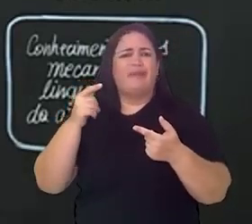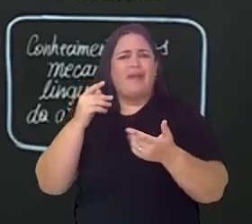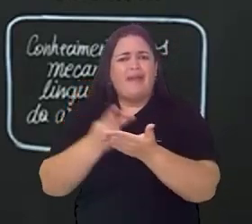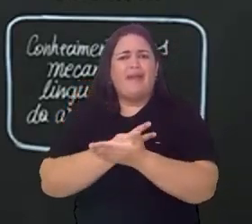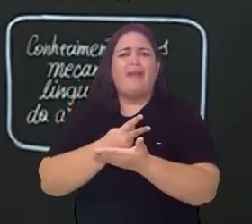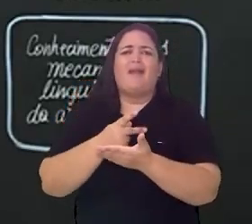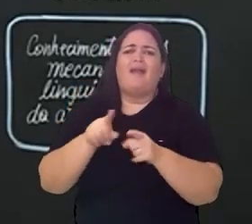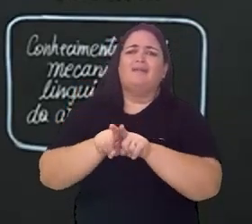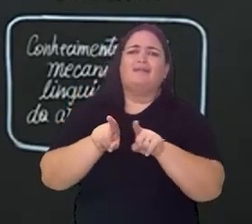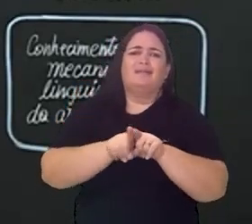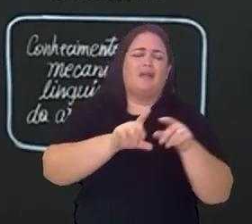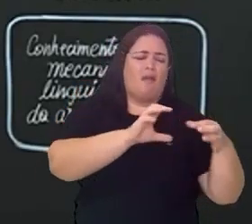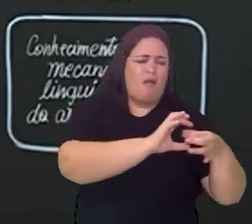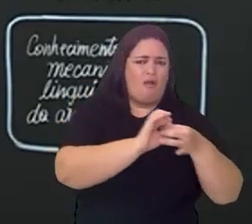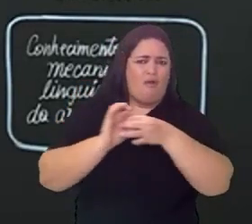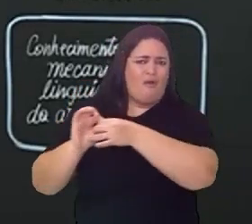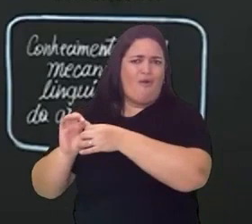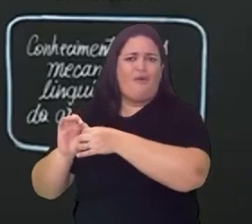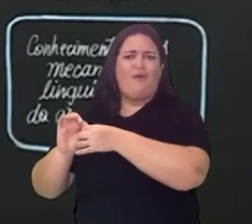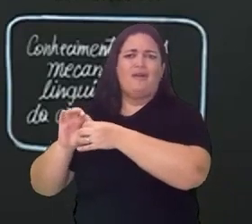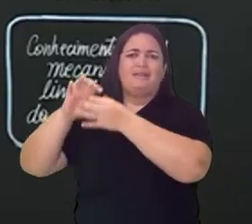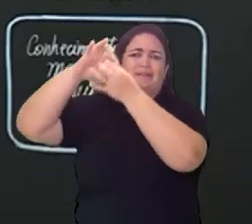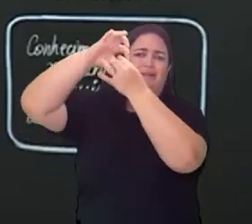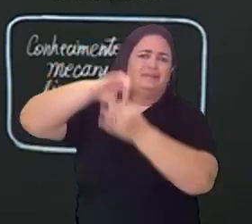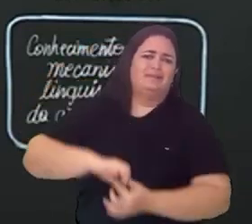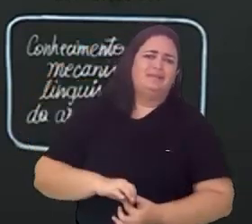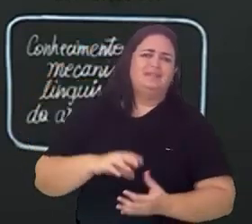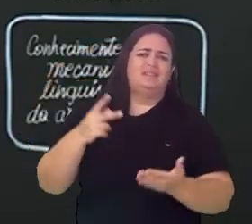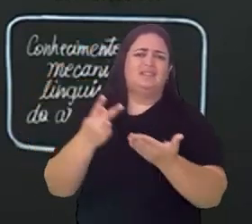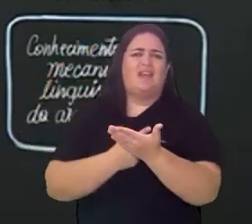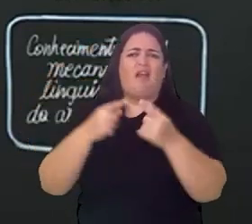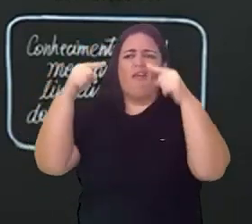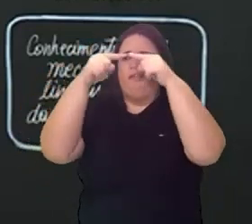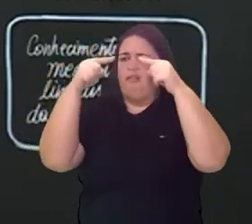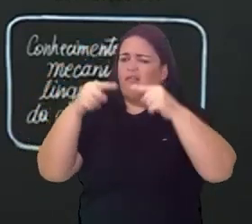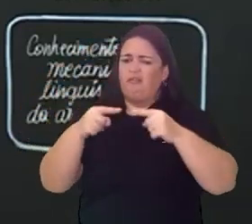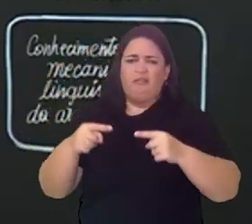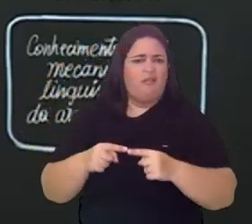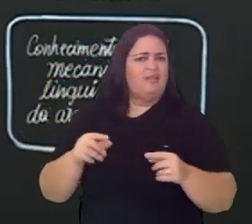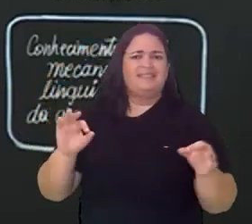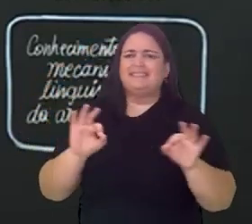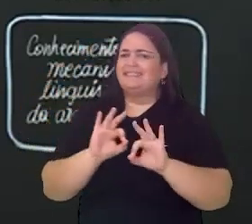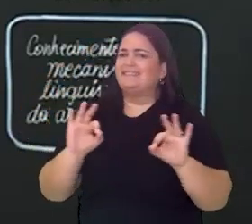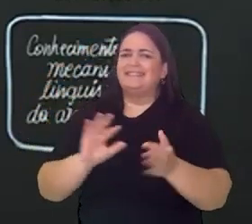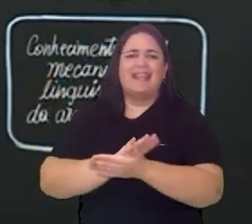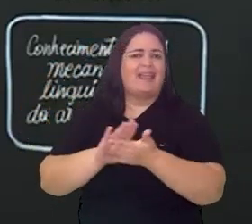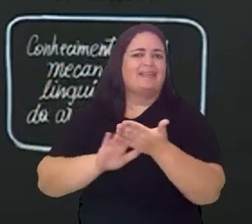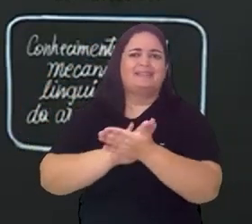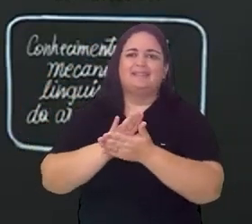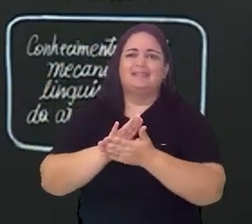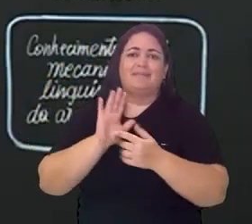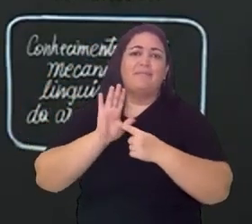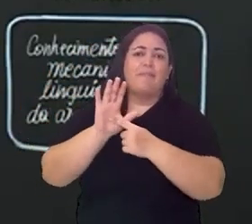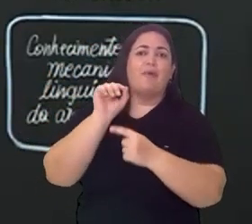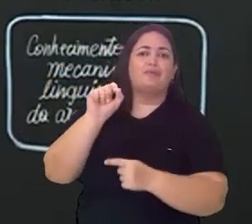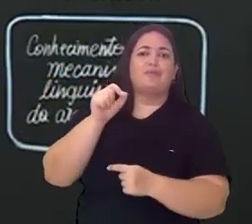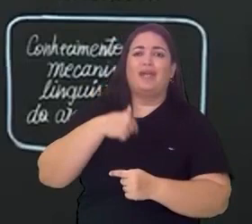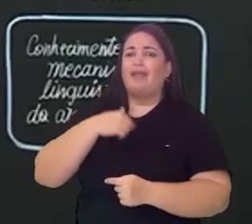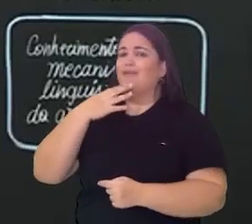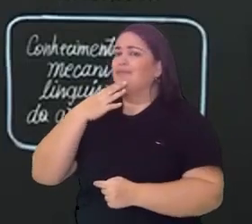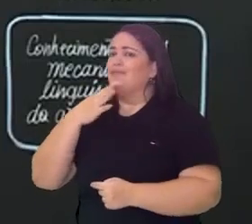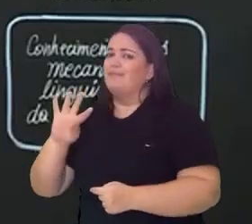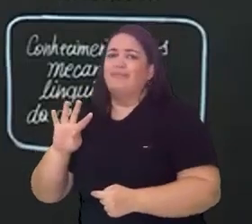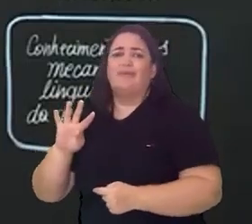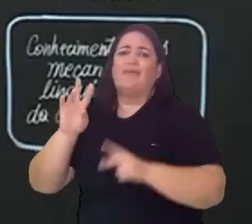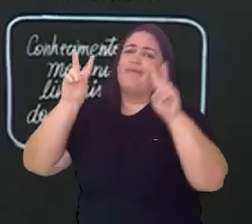e também um problema de coerência, ou seja, as ideias desse texto não fazem o menor sentido, mostrando que eu não tenho repertório, eu não